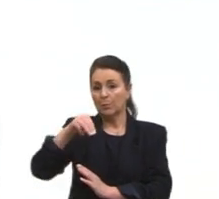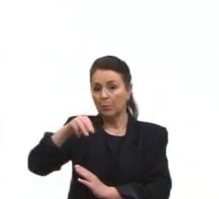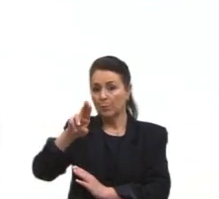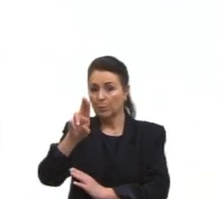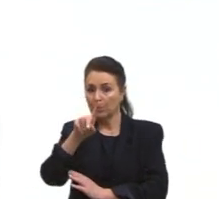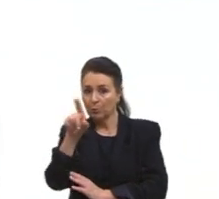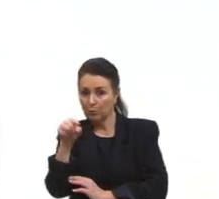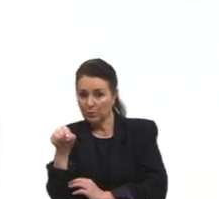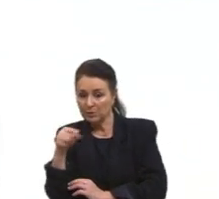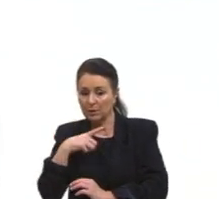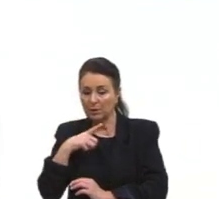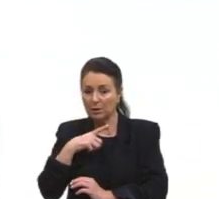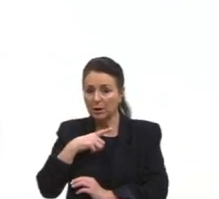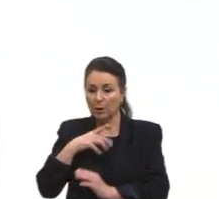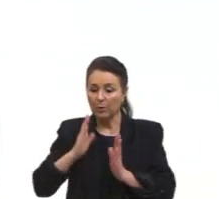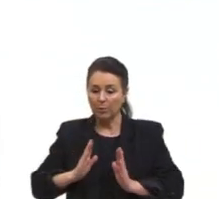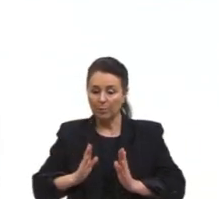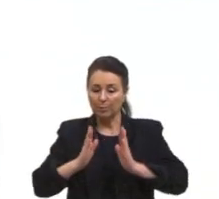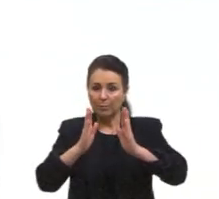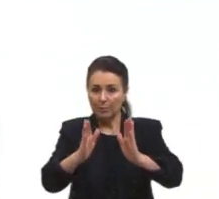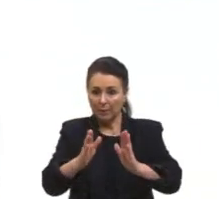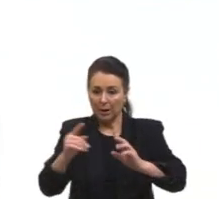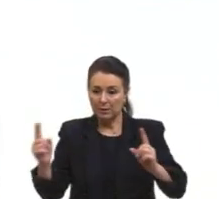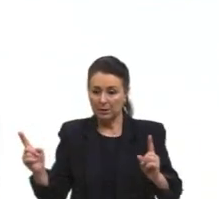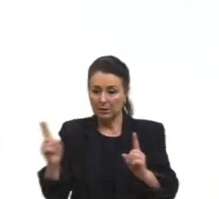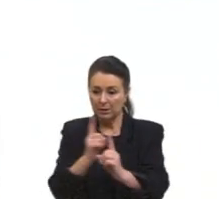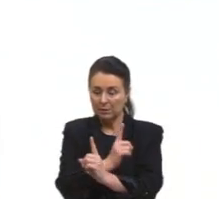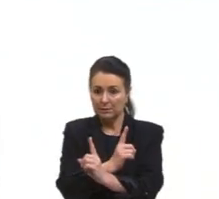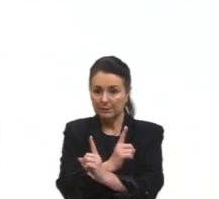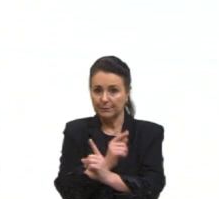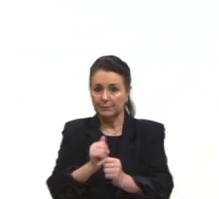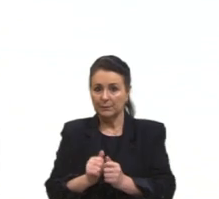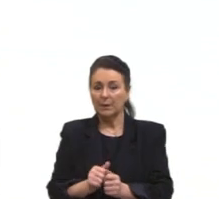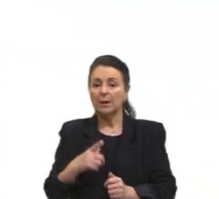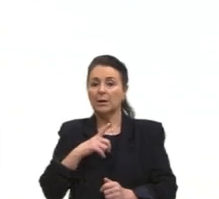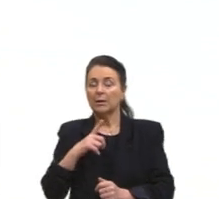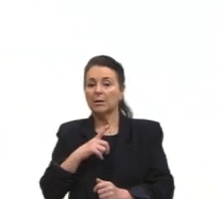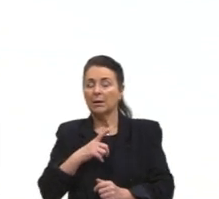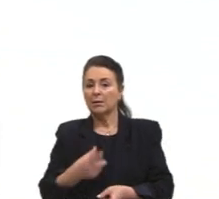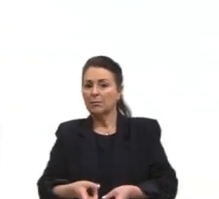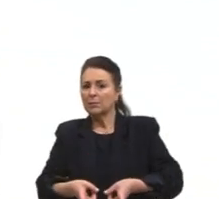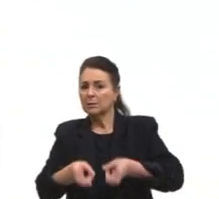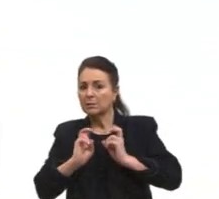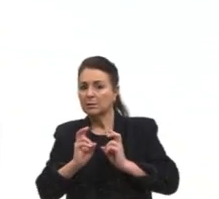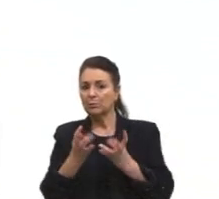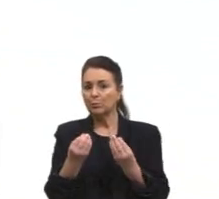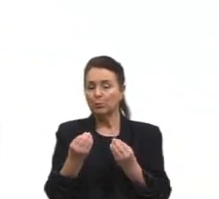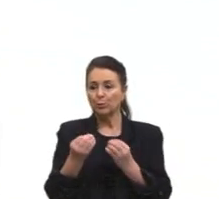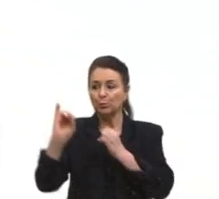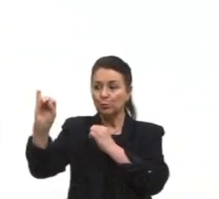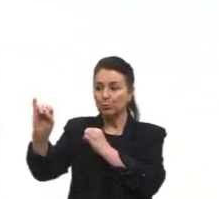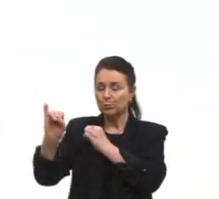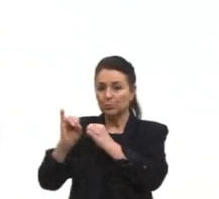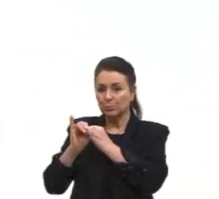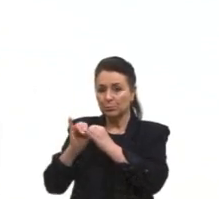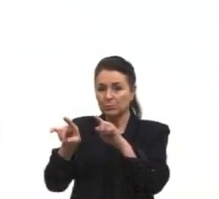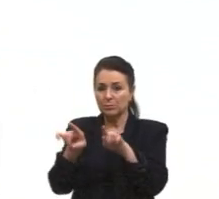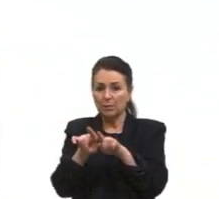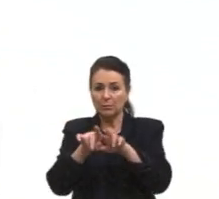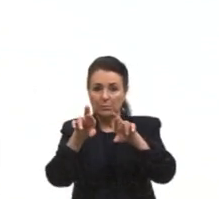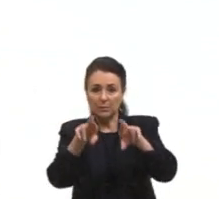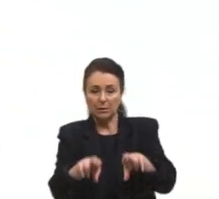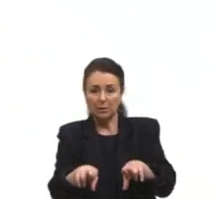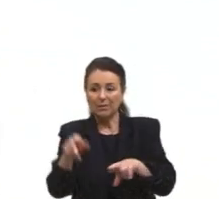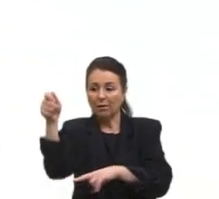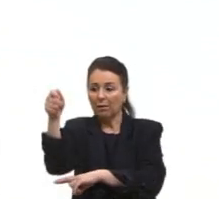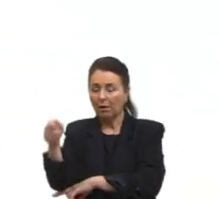desse petróleo então fica dentro dessa dessa questão aí recebe muita muito migrante tanto das regiões da